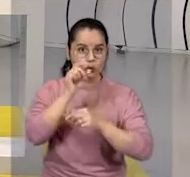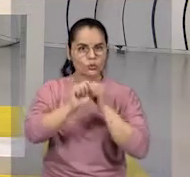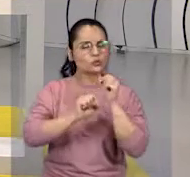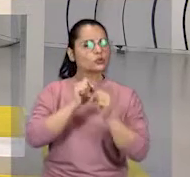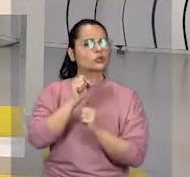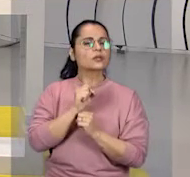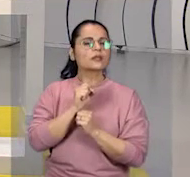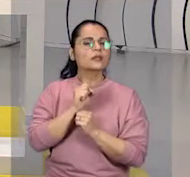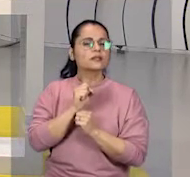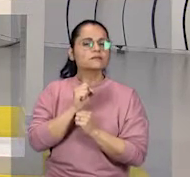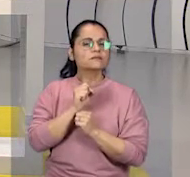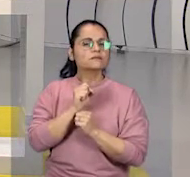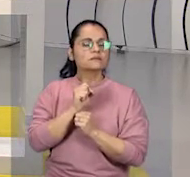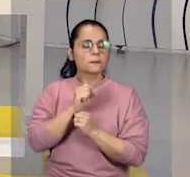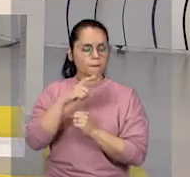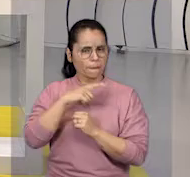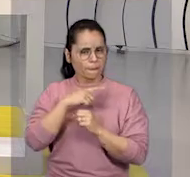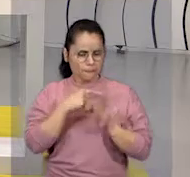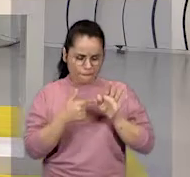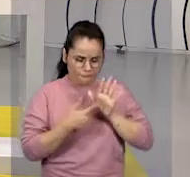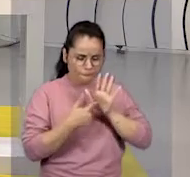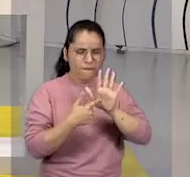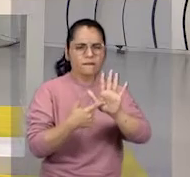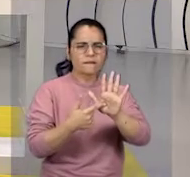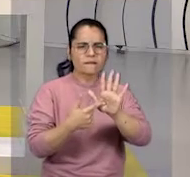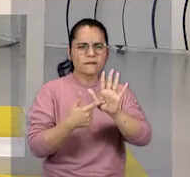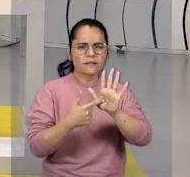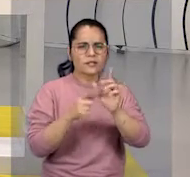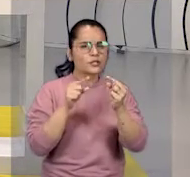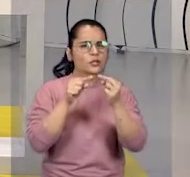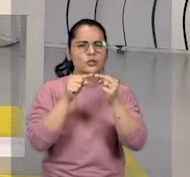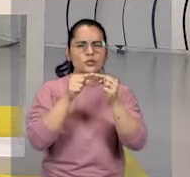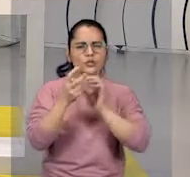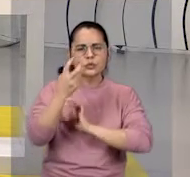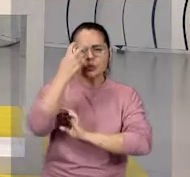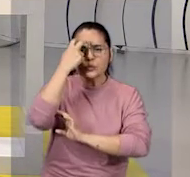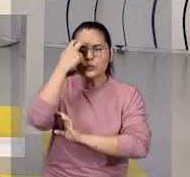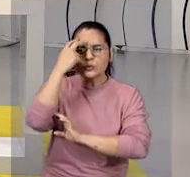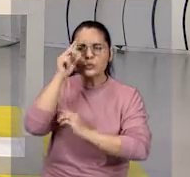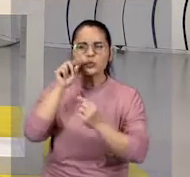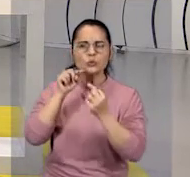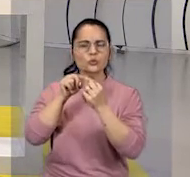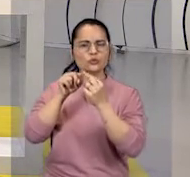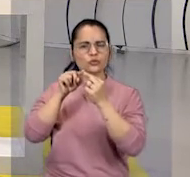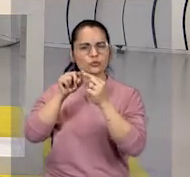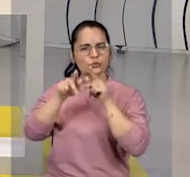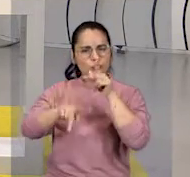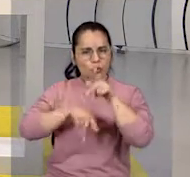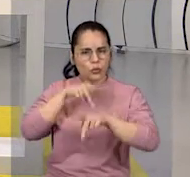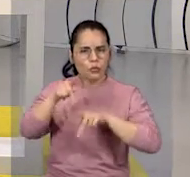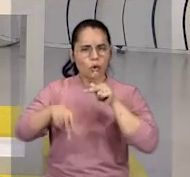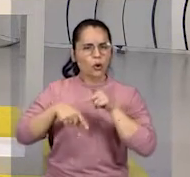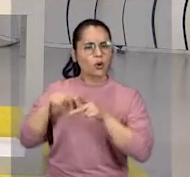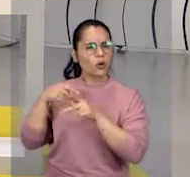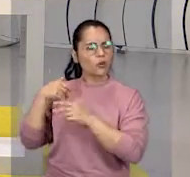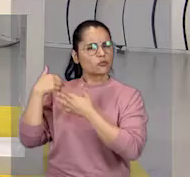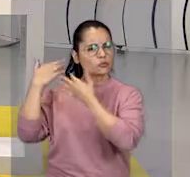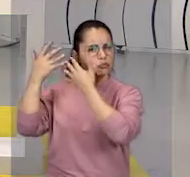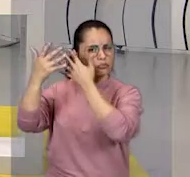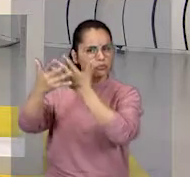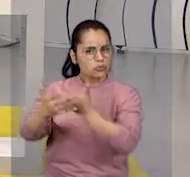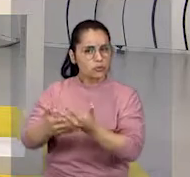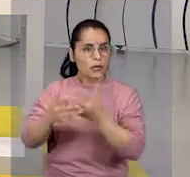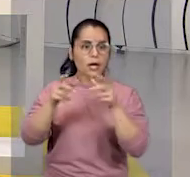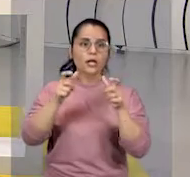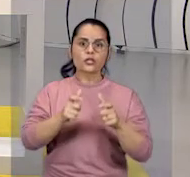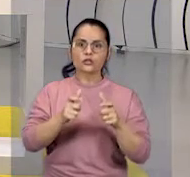embora faça um retrato de uma determinada cultura, de um determinado povo, época e lugar, ela